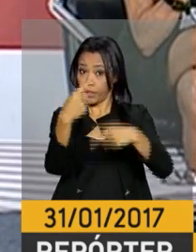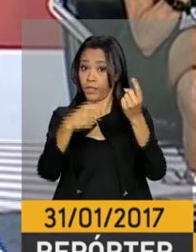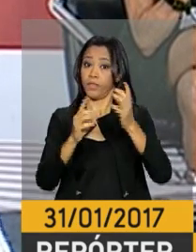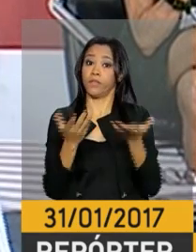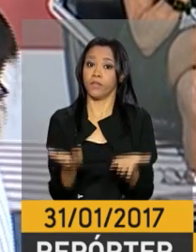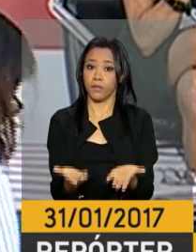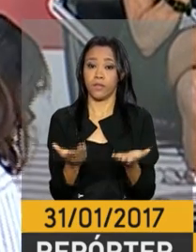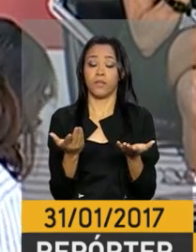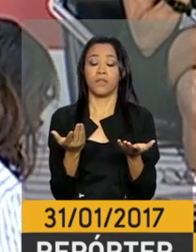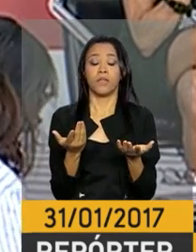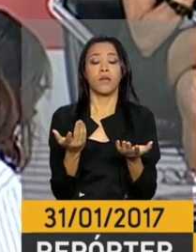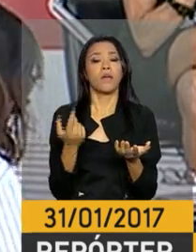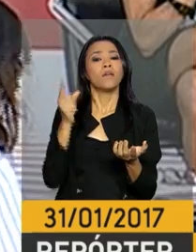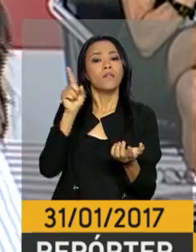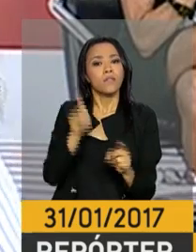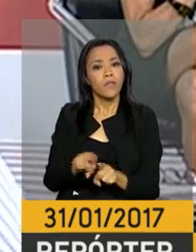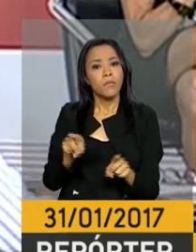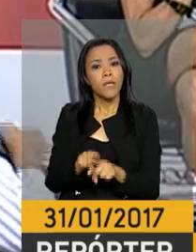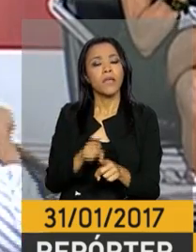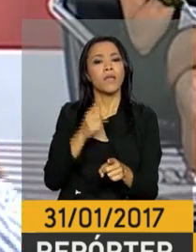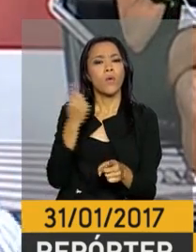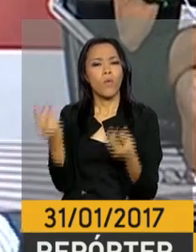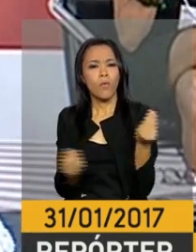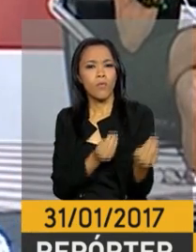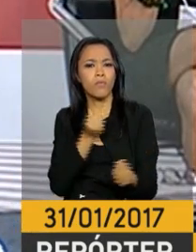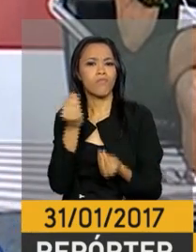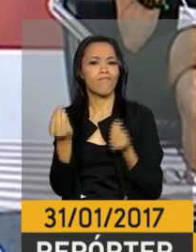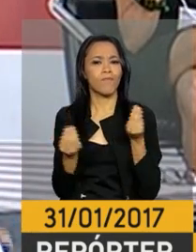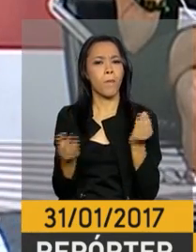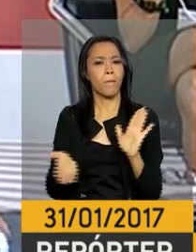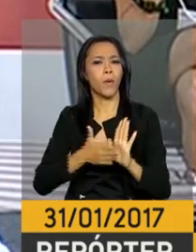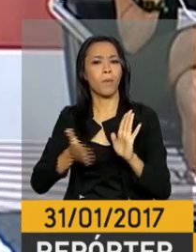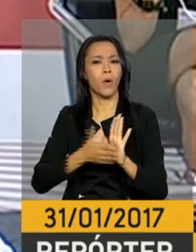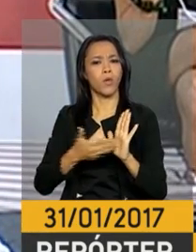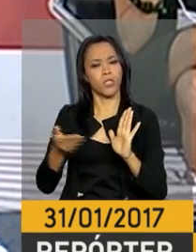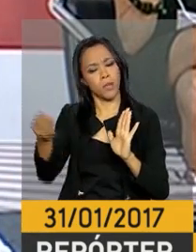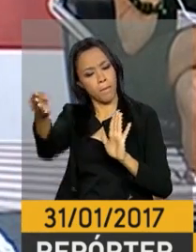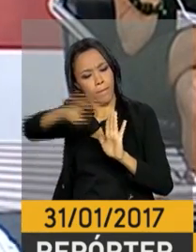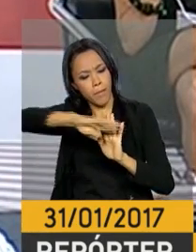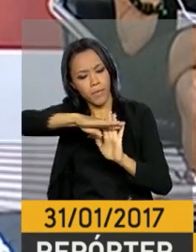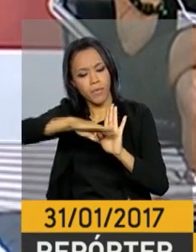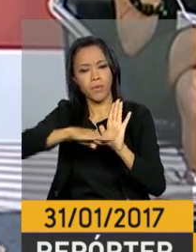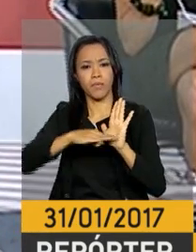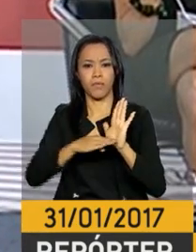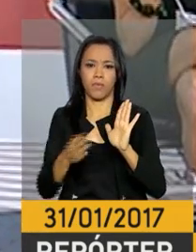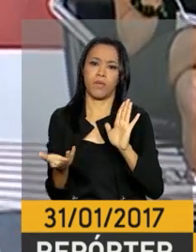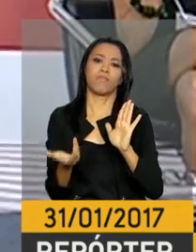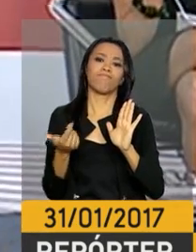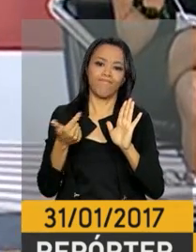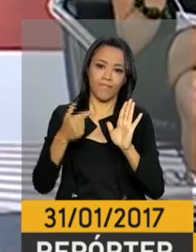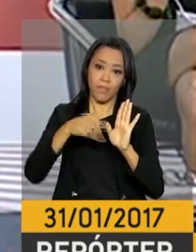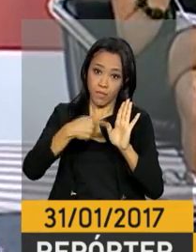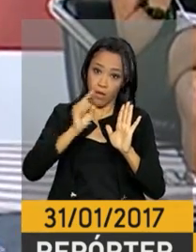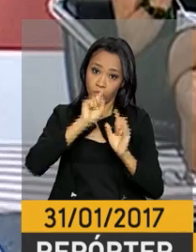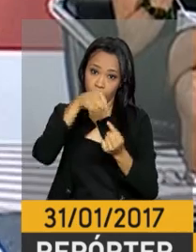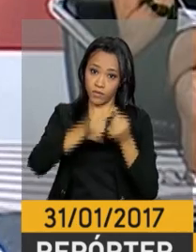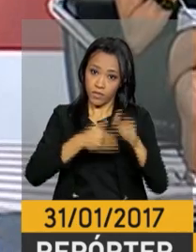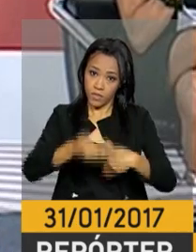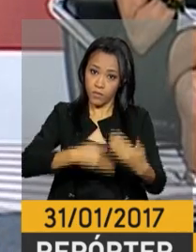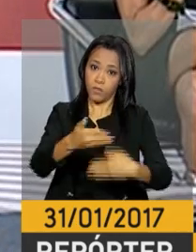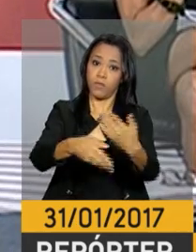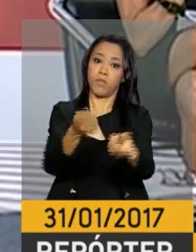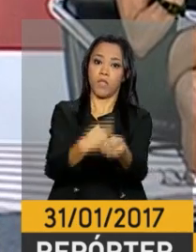específicas auxiliando na apreciação de propostas de reformas estruturais e de desenvolvimento